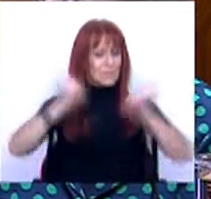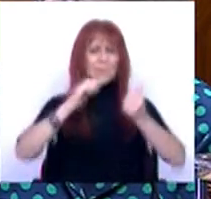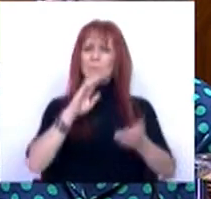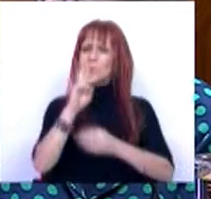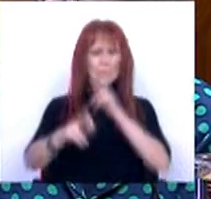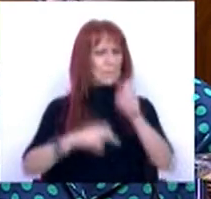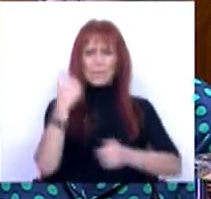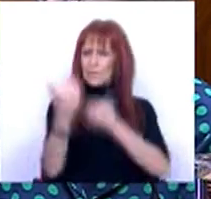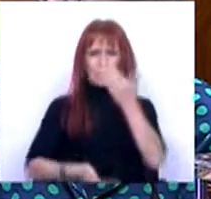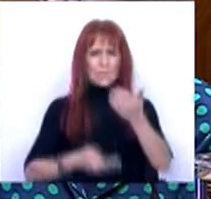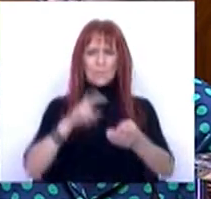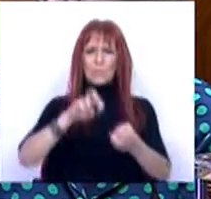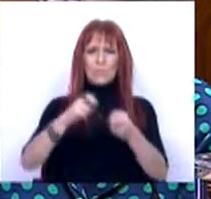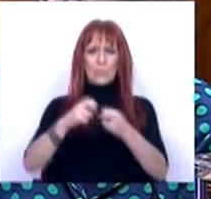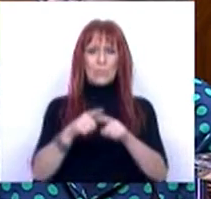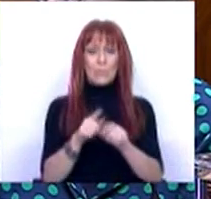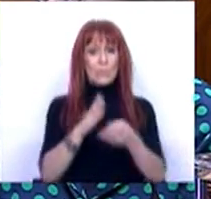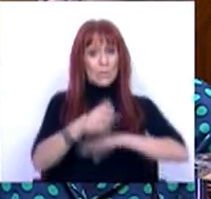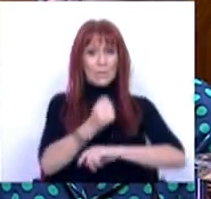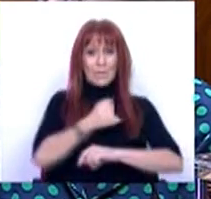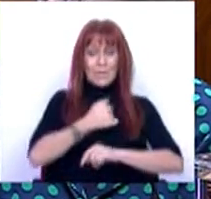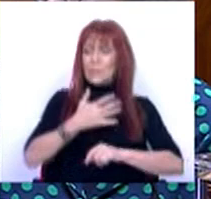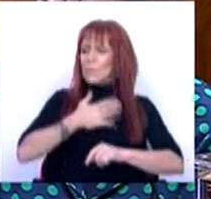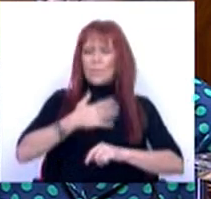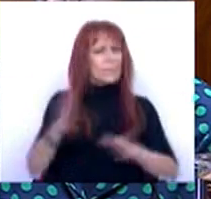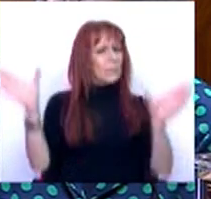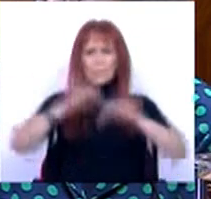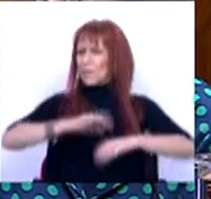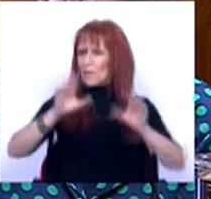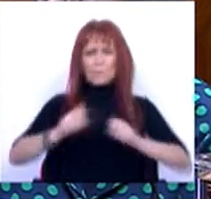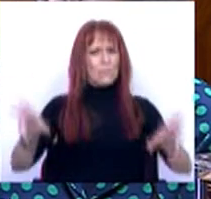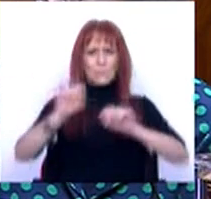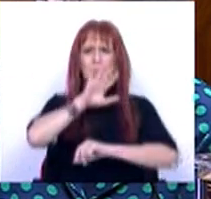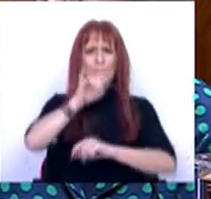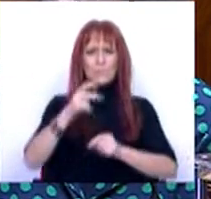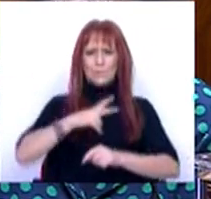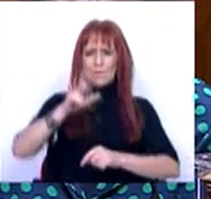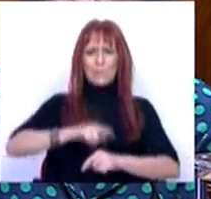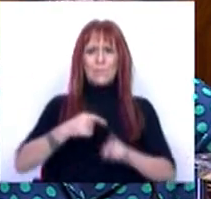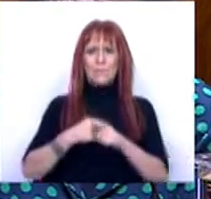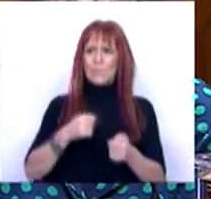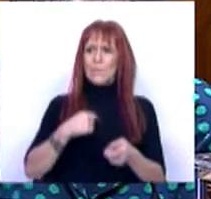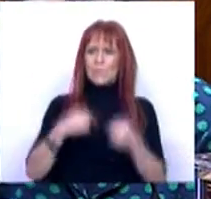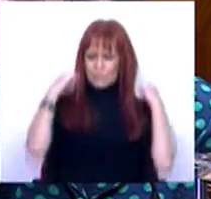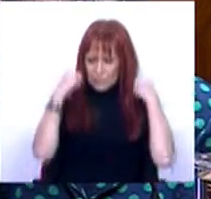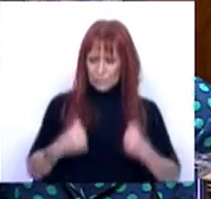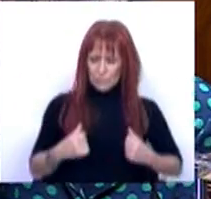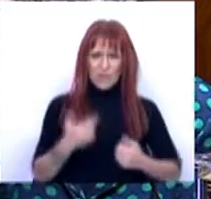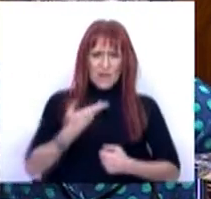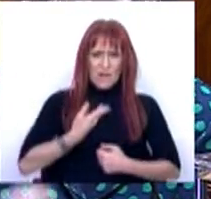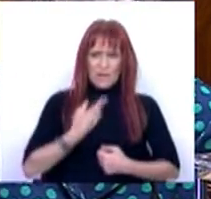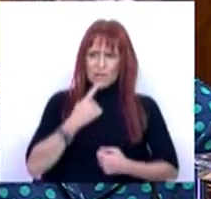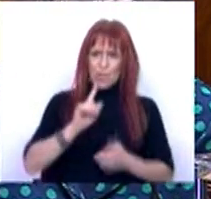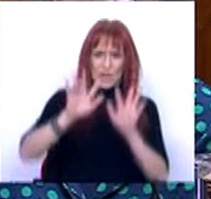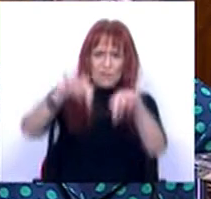dar resposta aos problemas do acesso à habitação. Nós não queremos mais novas famílias portuguesas com uma mochila de dívida até